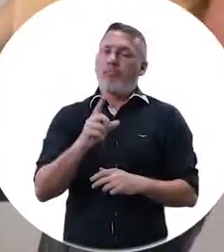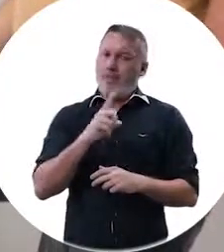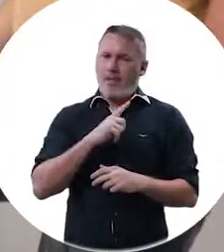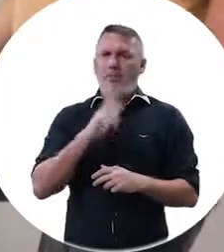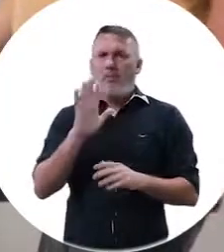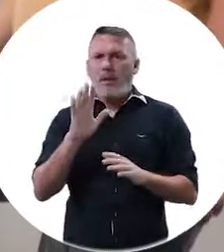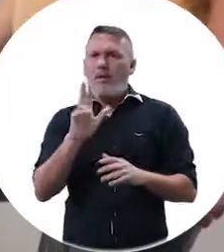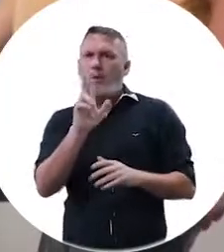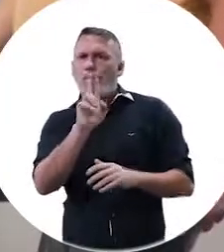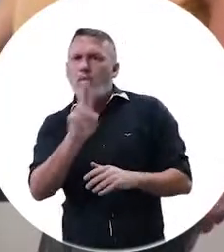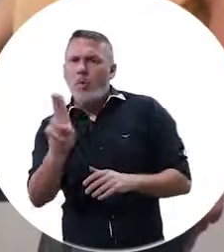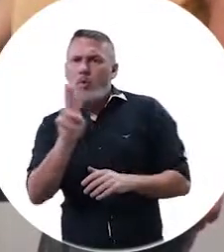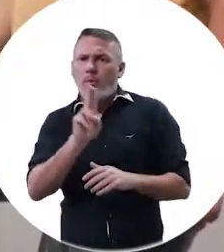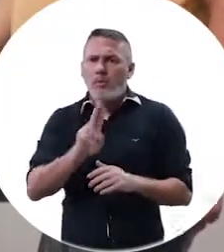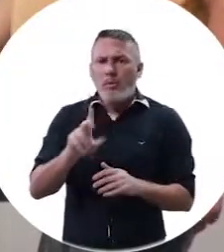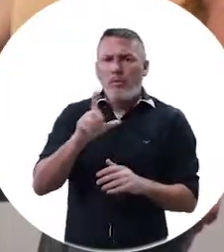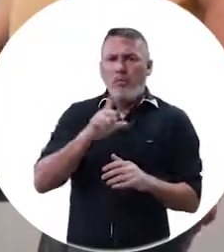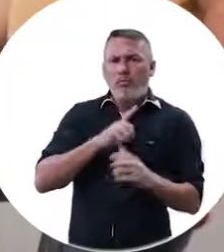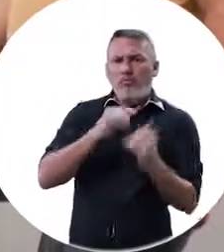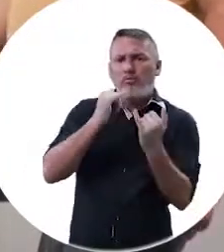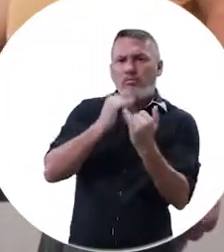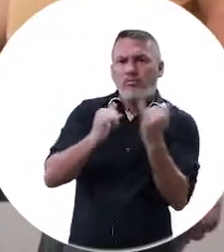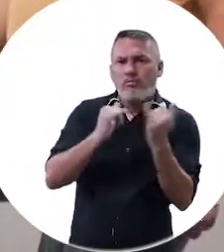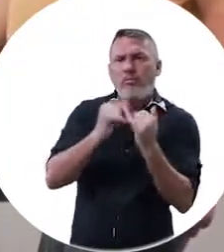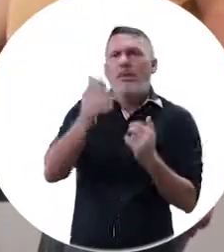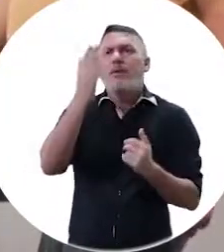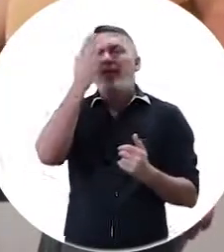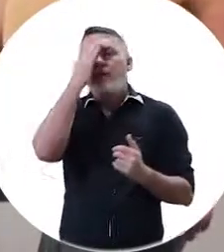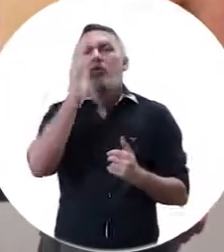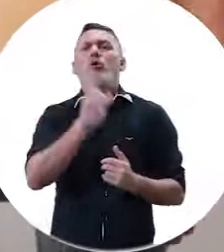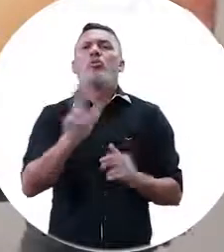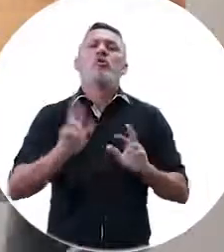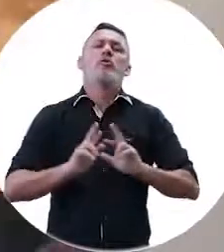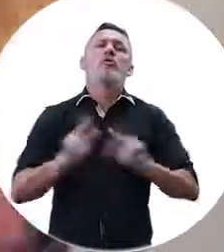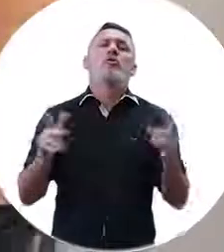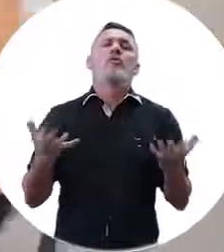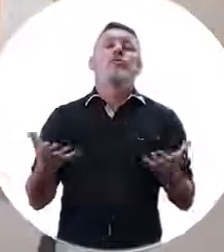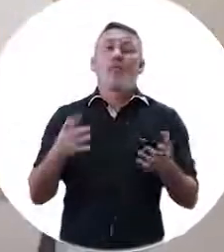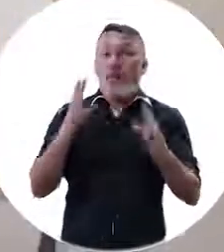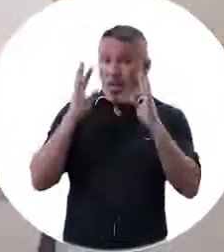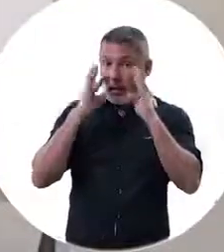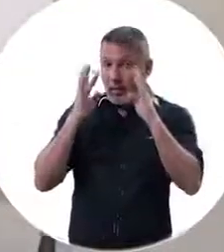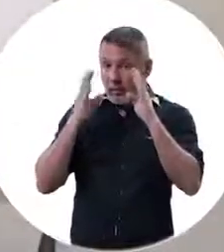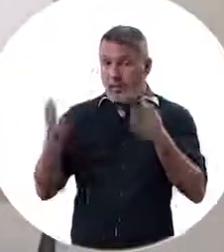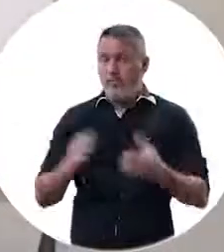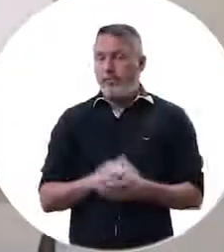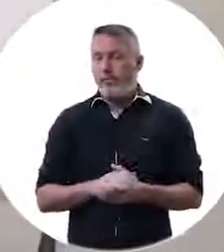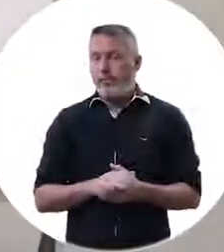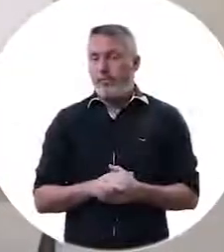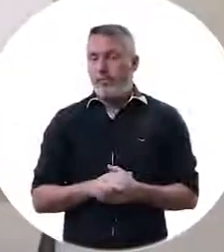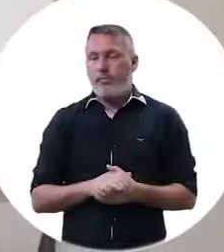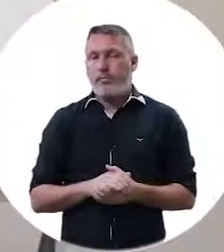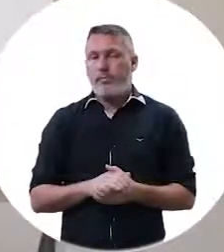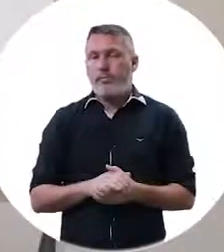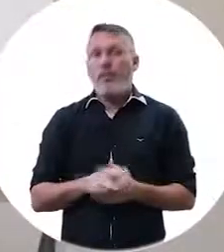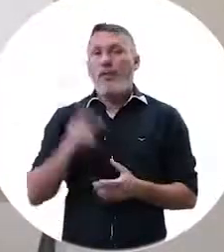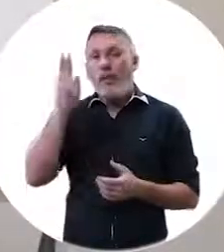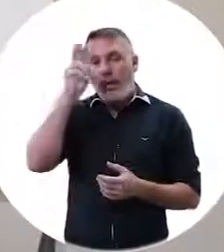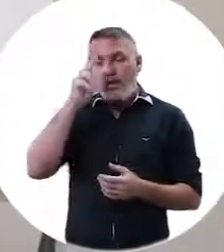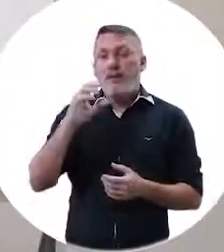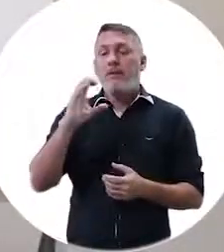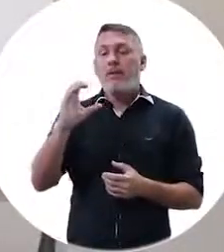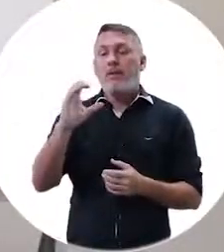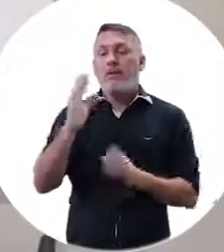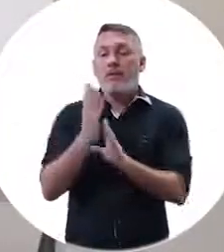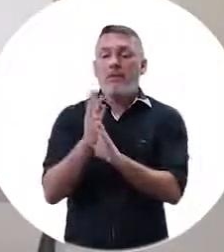essa. Apesar de no nome ter certa semelhança. Qual vai ser a diferença do nome? Presta atenção. Prefixo de